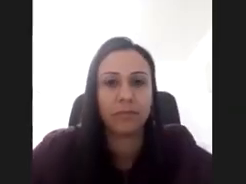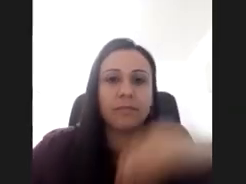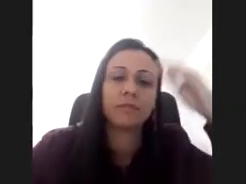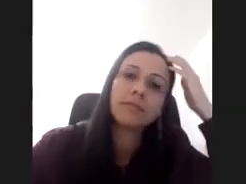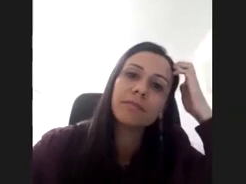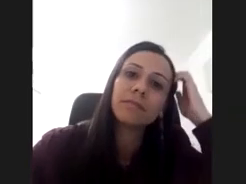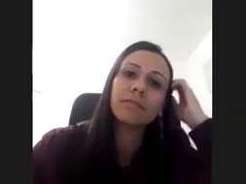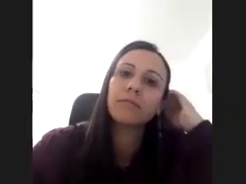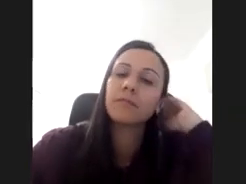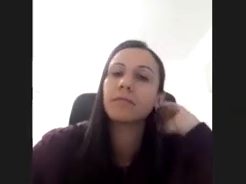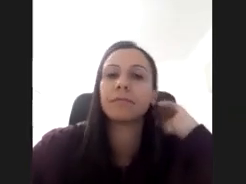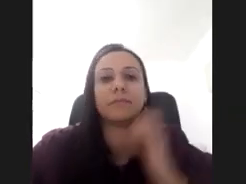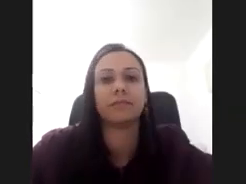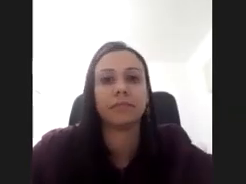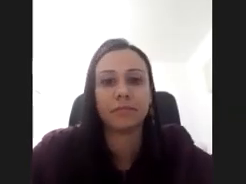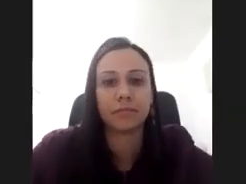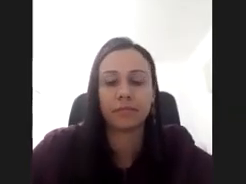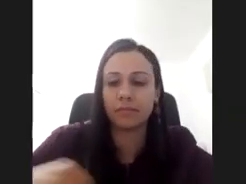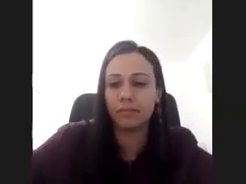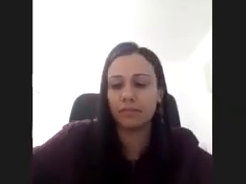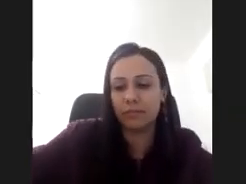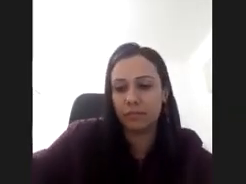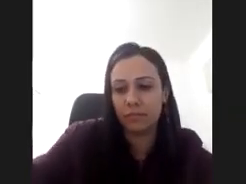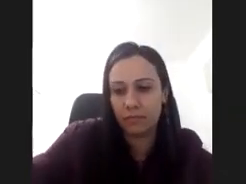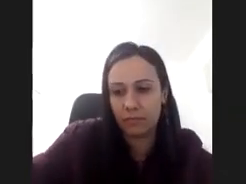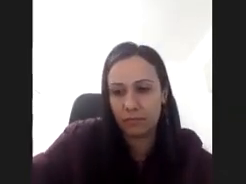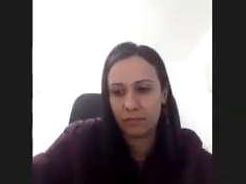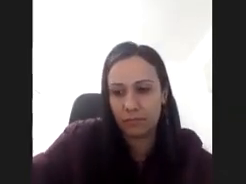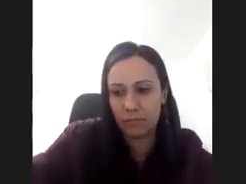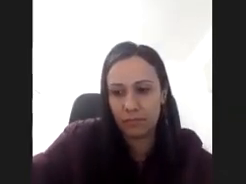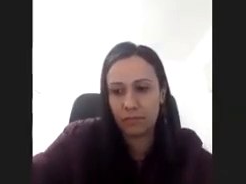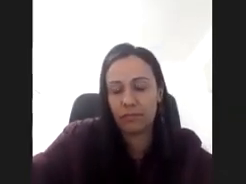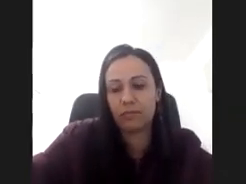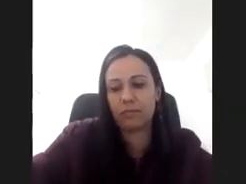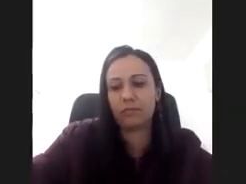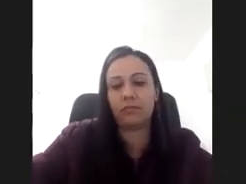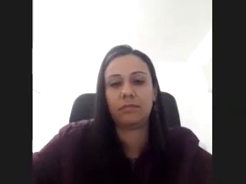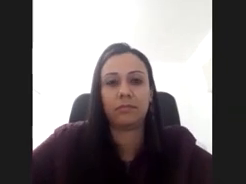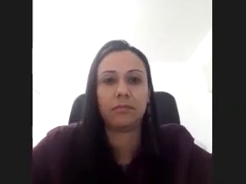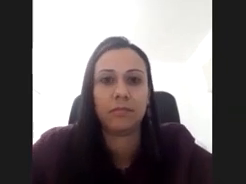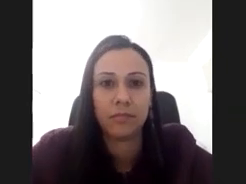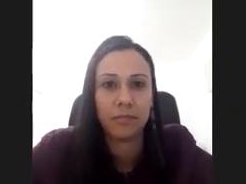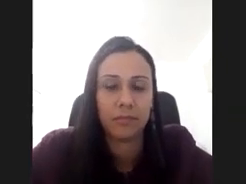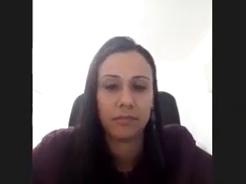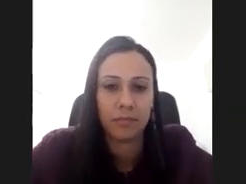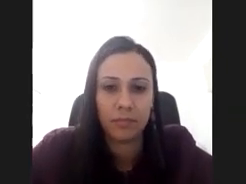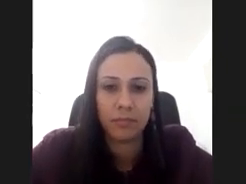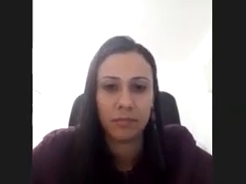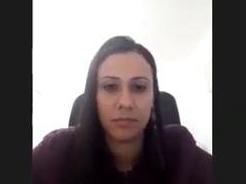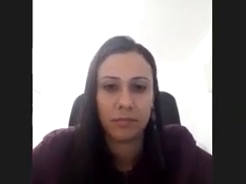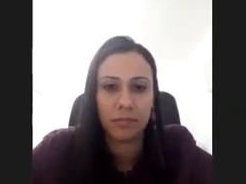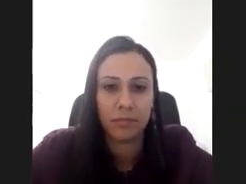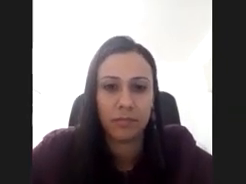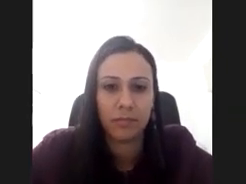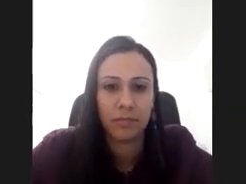os países como o Brasil e dependentes do norte, que transitam, que orbitam em torno dos